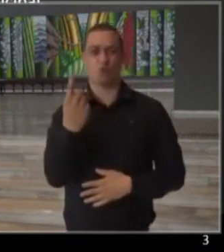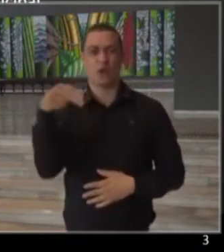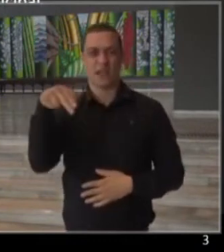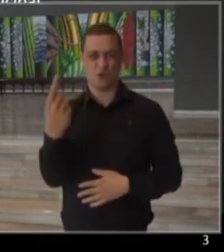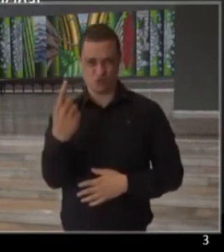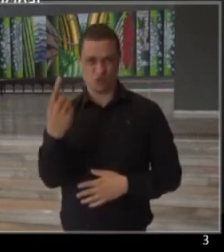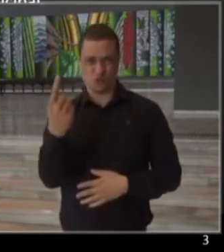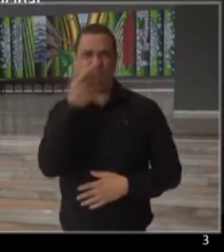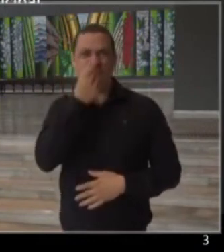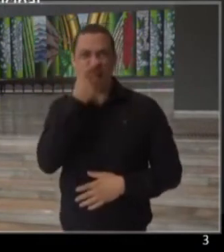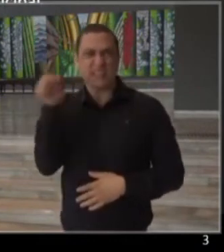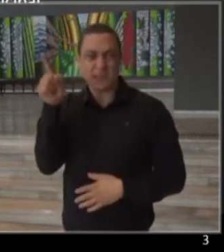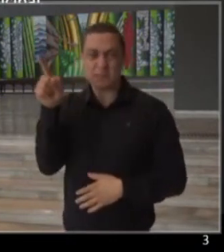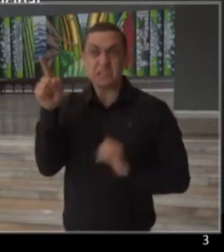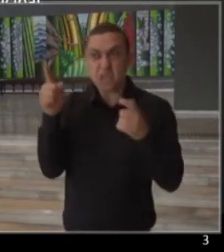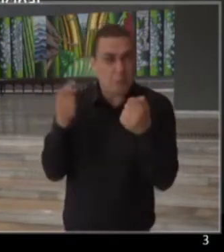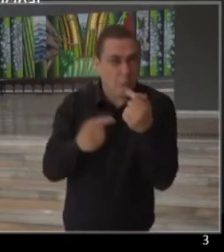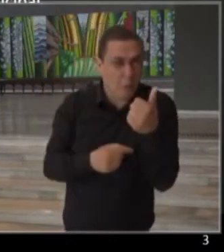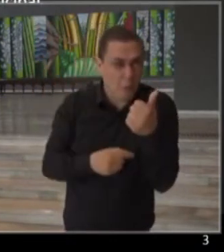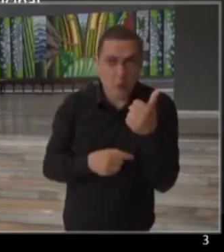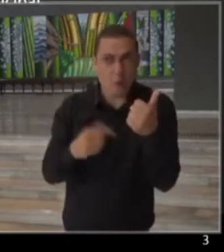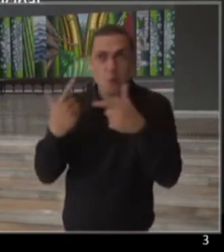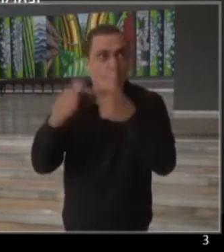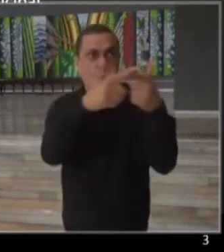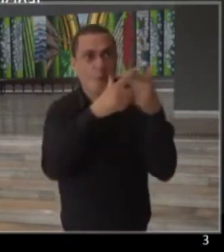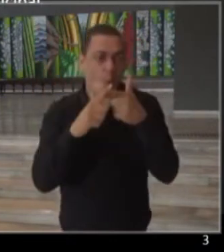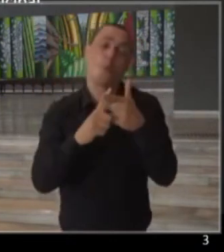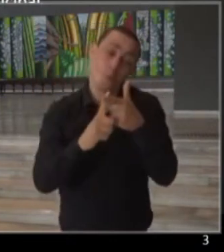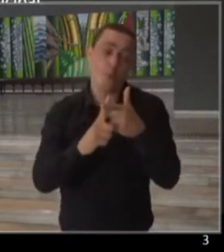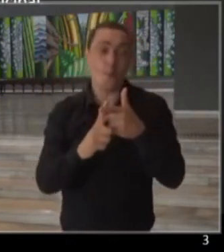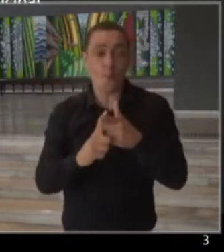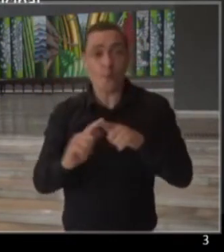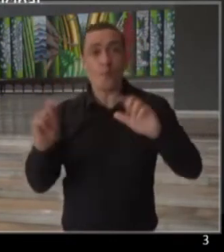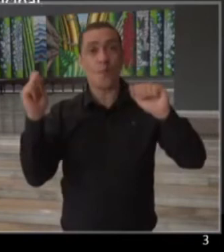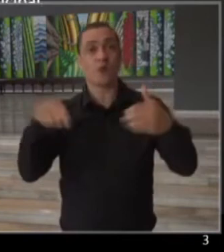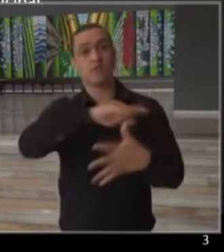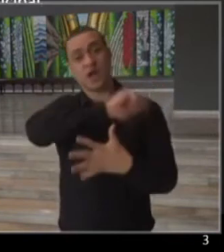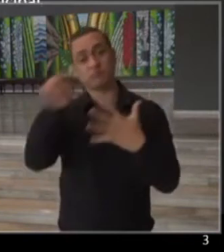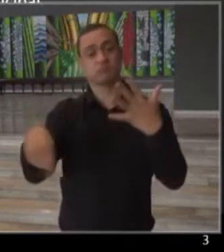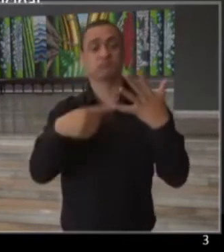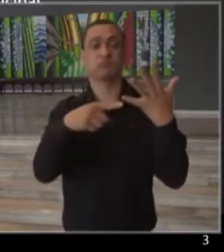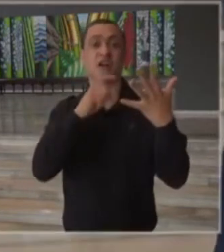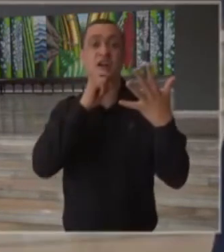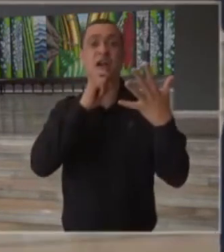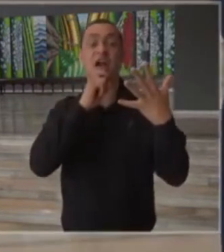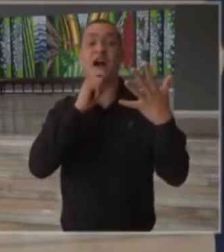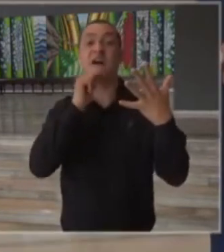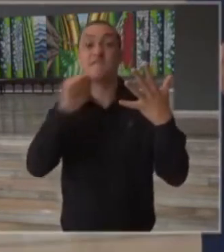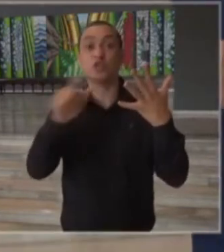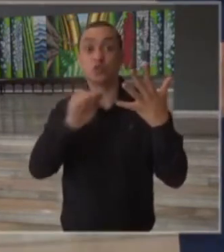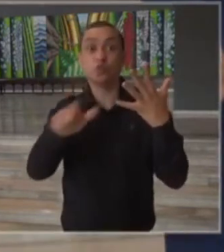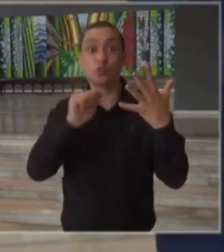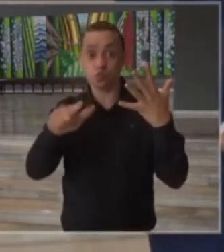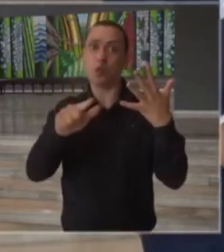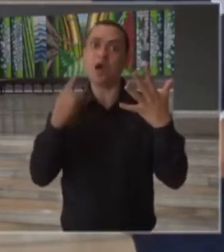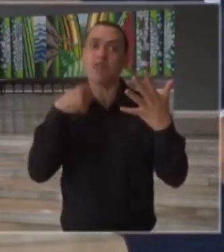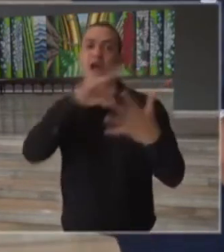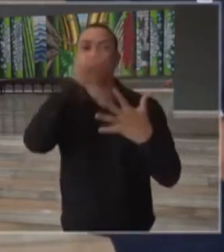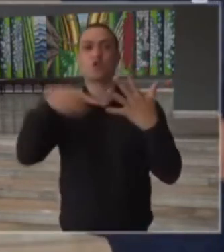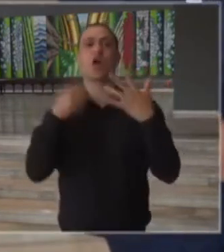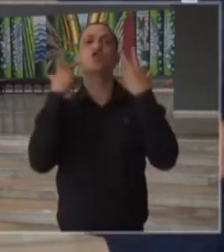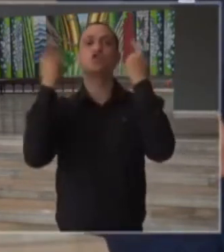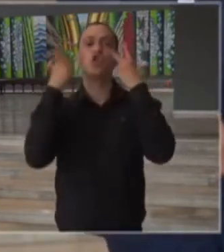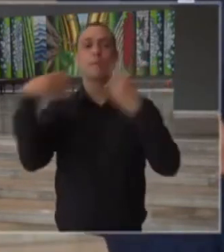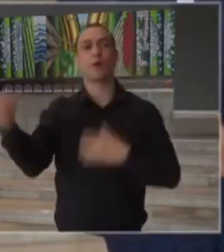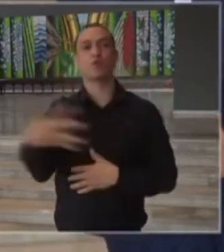com repercussão muito pequena para a sociedade e que pode aumentar o número de atividades ou pode voltar a uma fase que nós